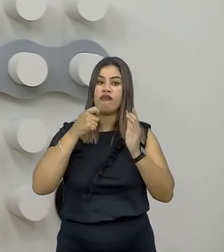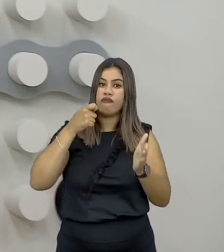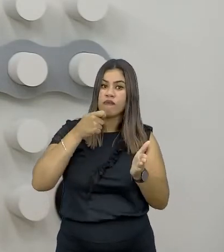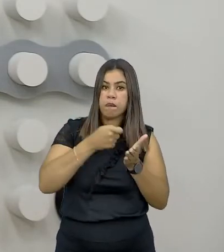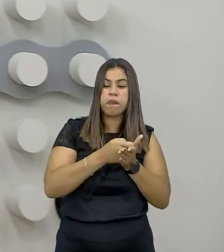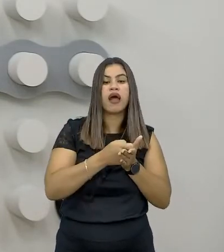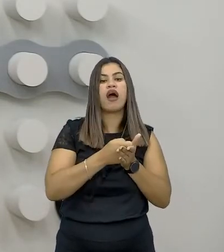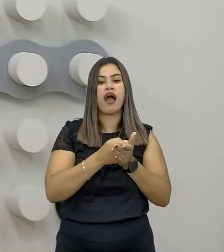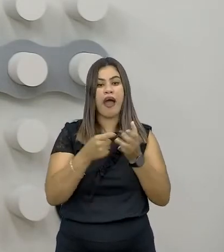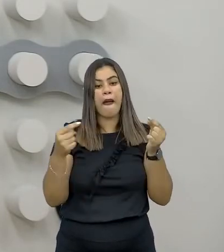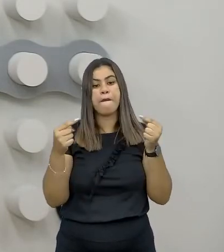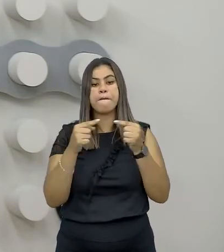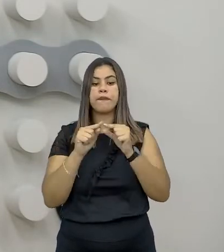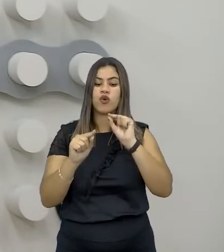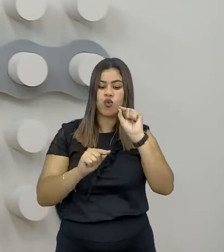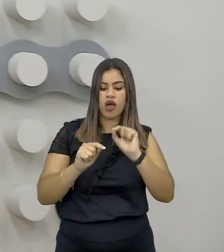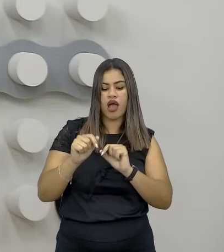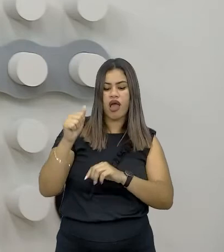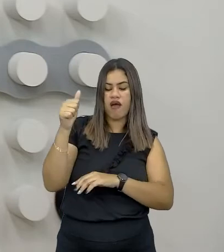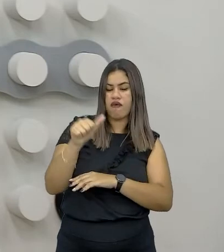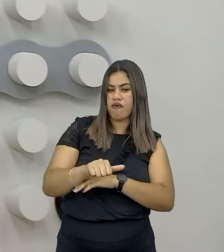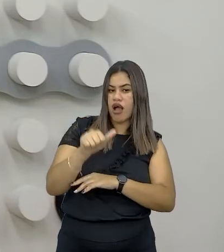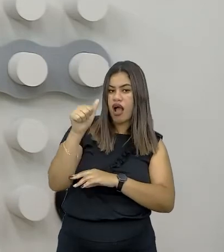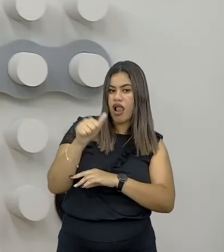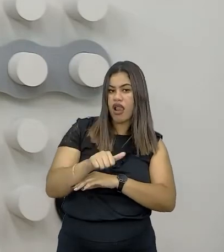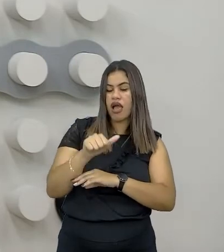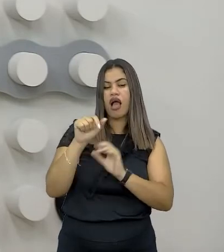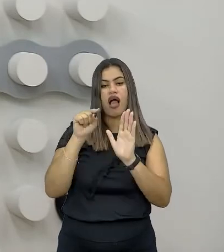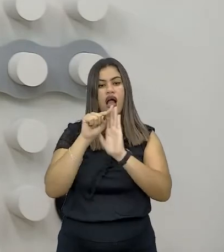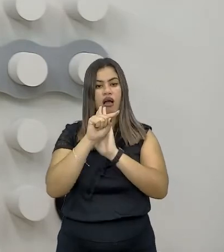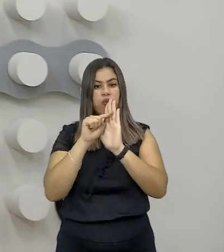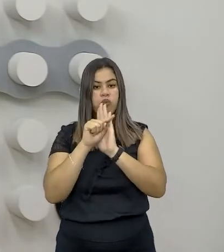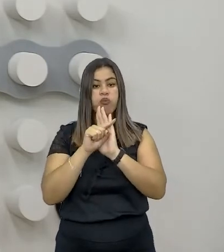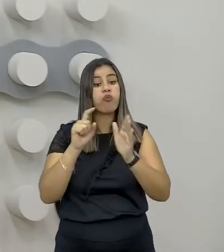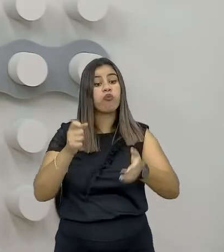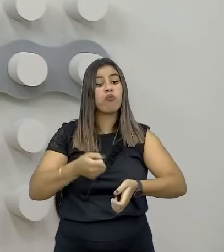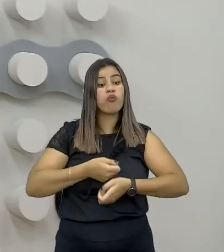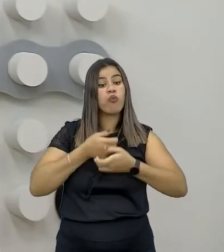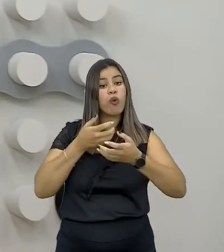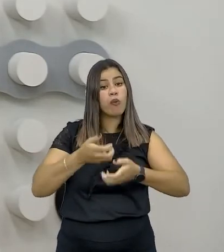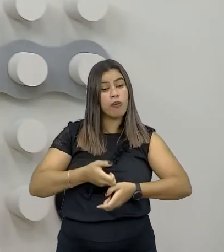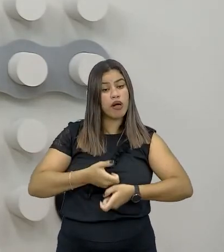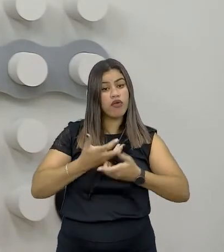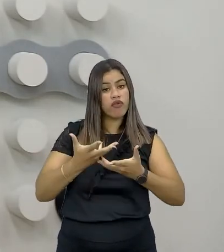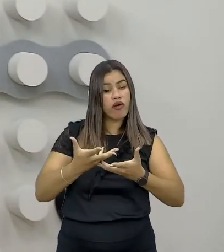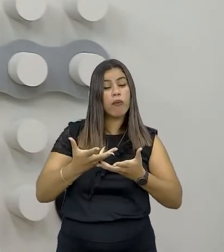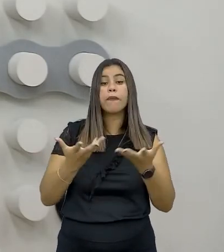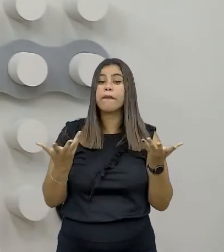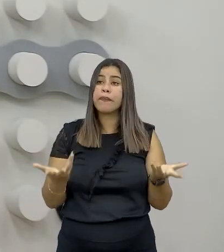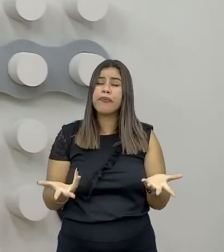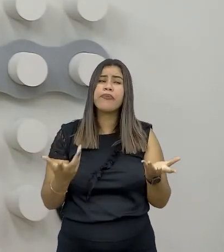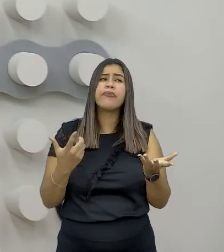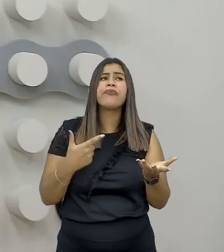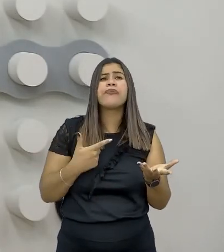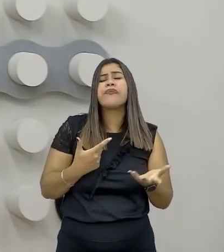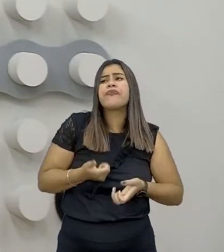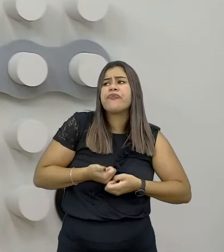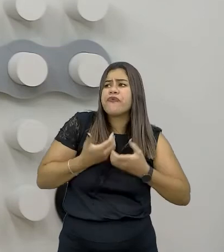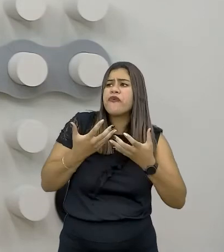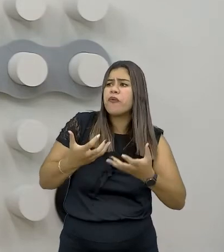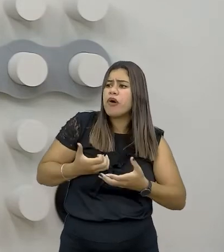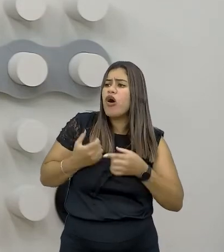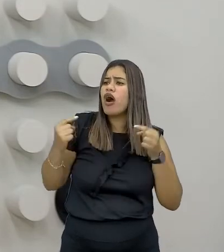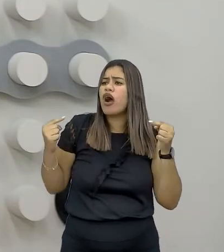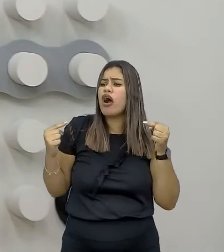gente avaliar, analisar os dados. Então, quer dizer, da onde que nós estamos extraindo os